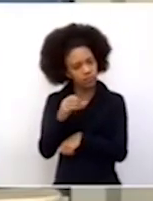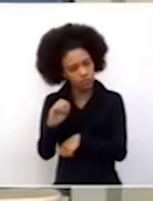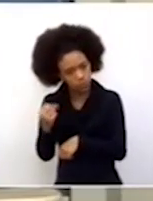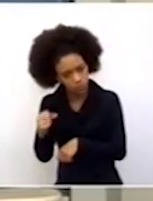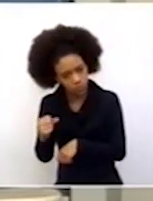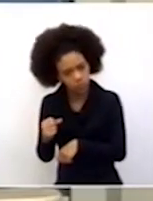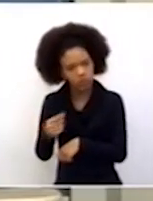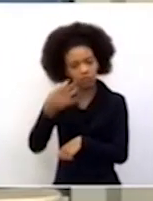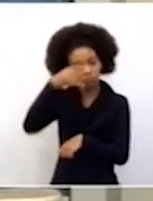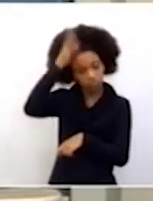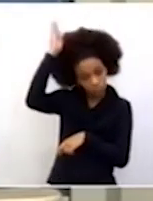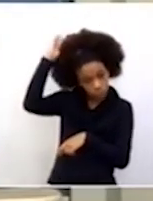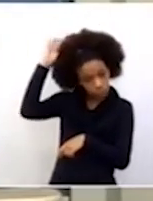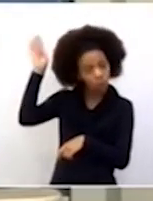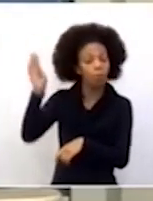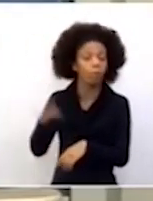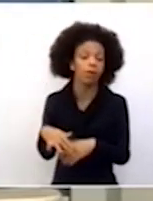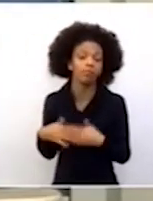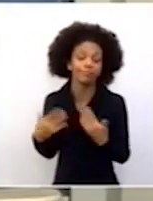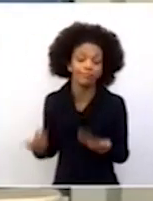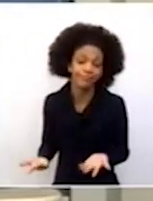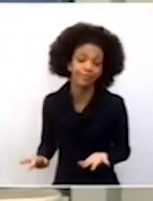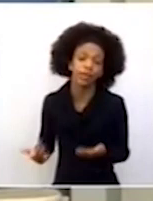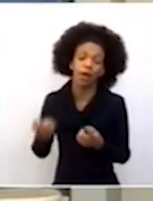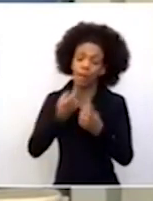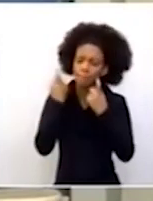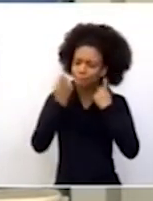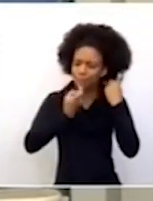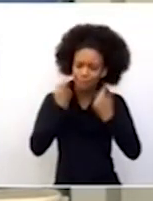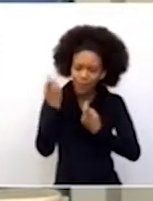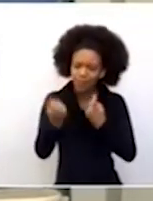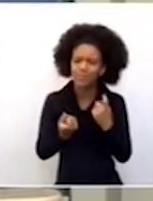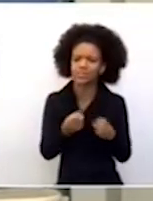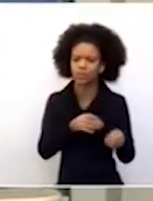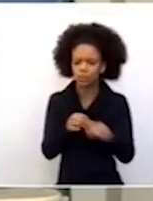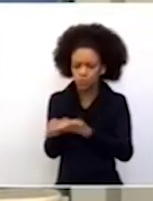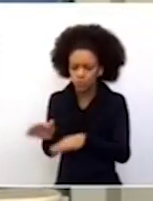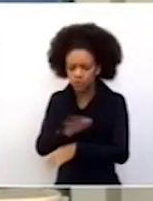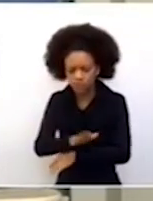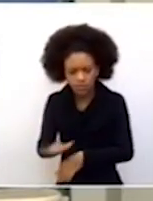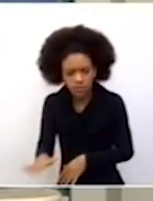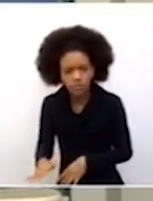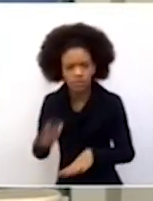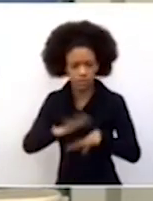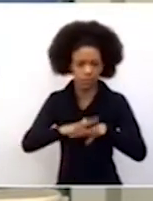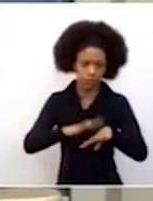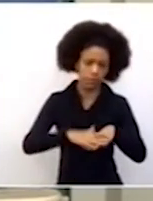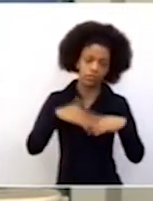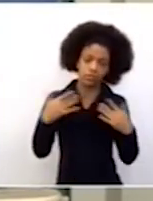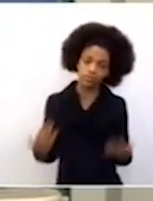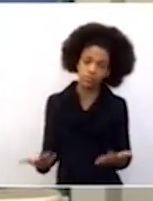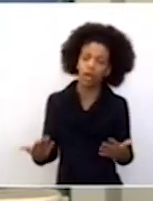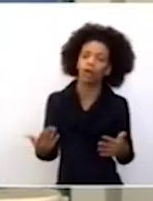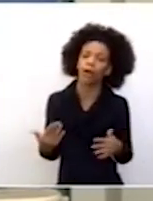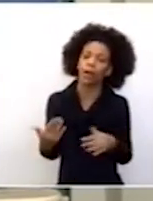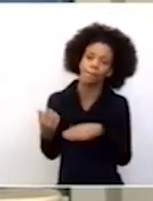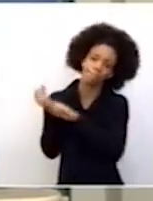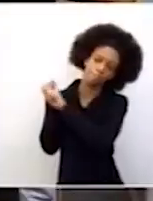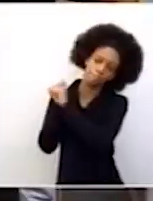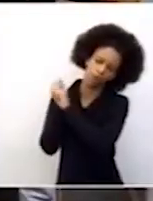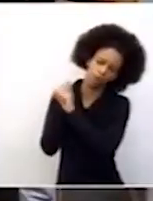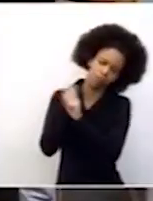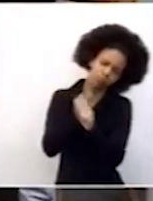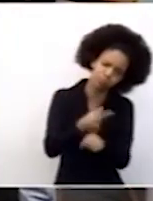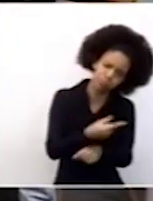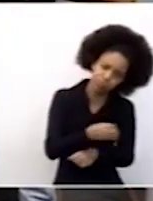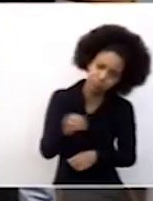com o alemão, isso, né, a preocupação com o ensino da matemática das crianças, né. Então, hoje, passou-se mais de 100 anos,